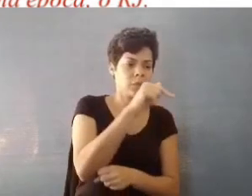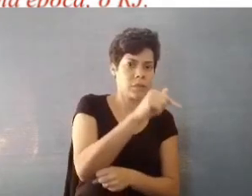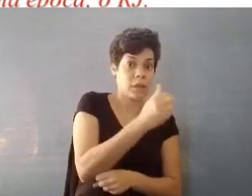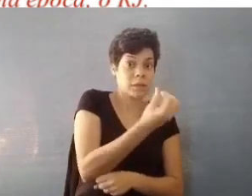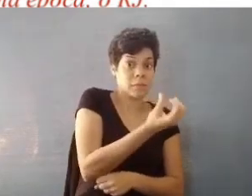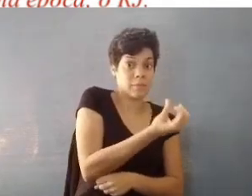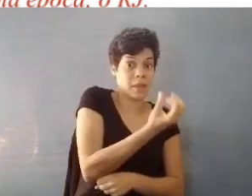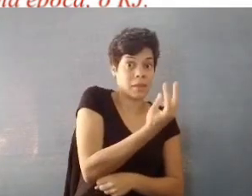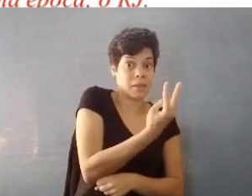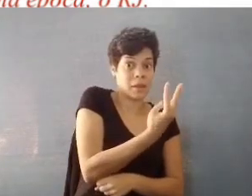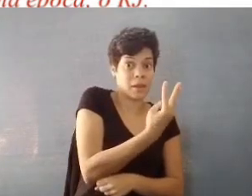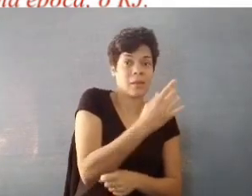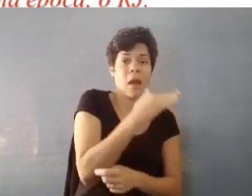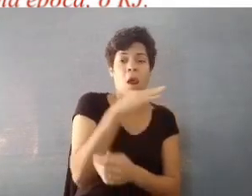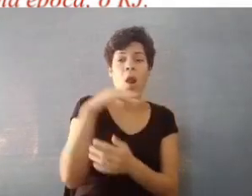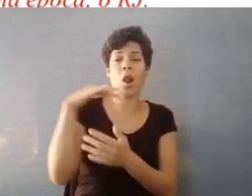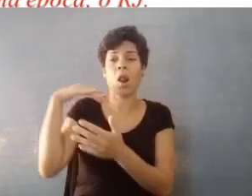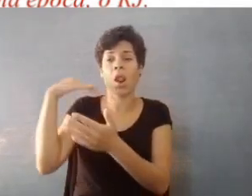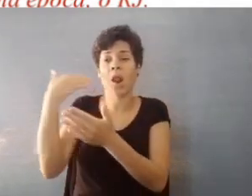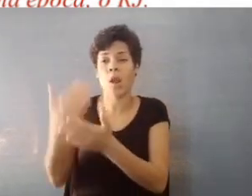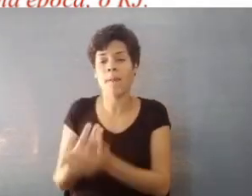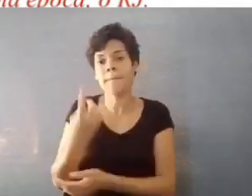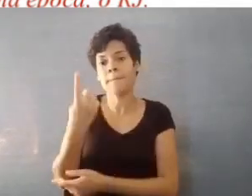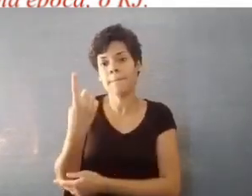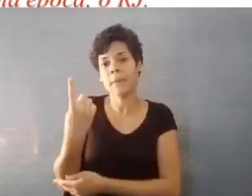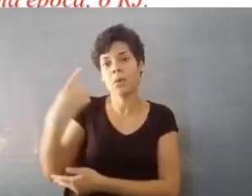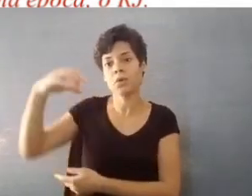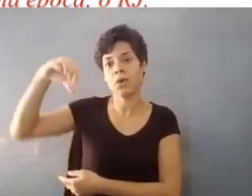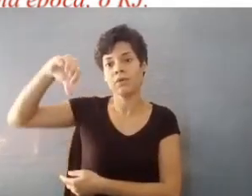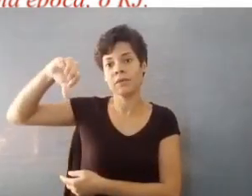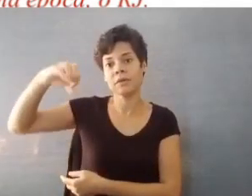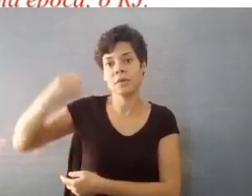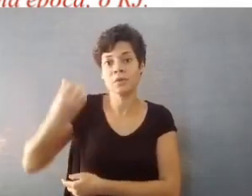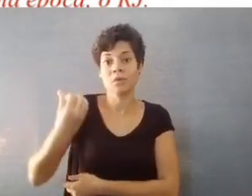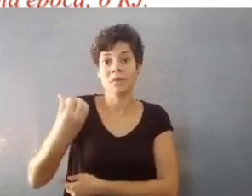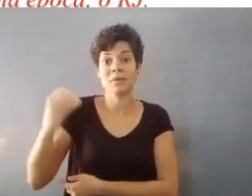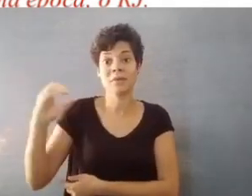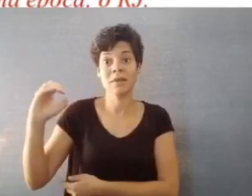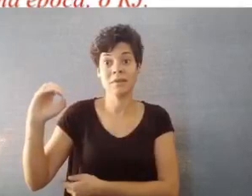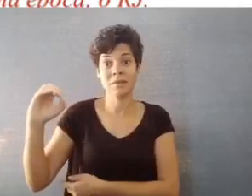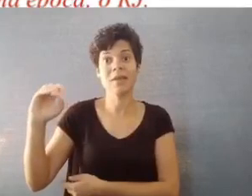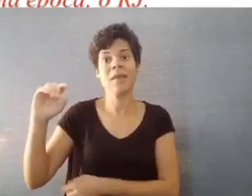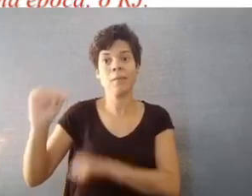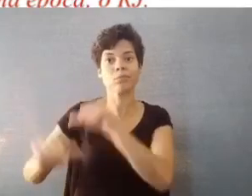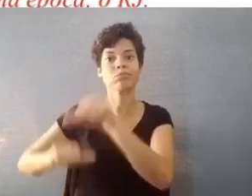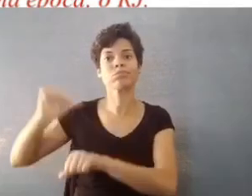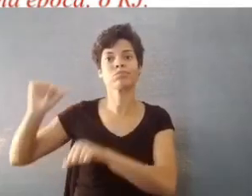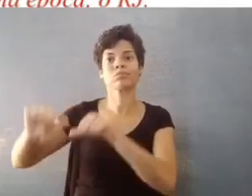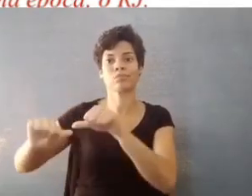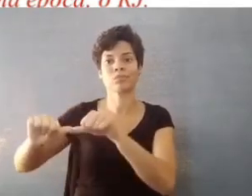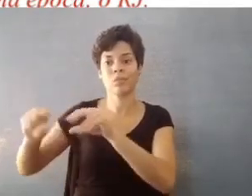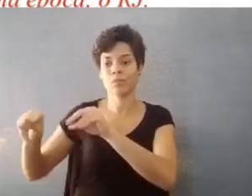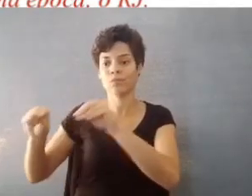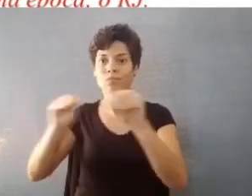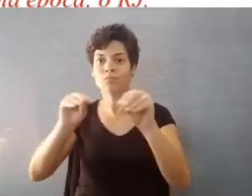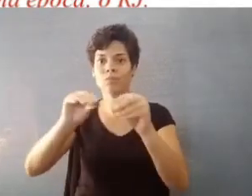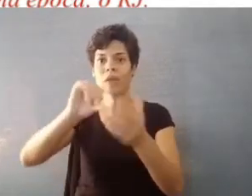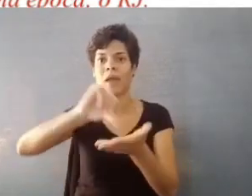1763 até 1960, quando então a capital foi transferida para